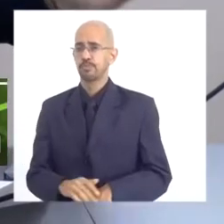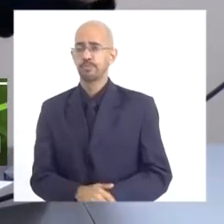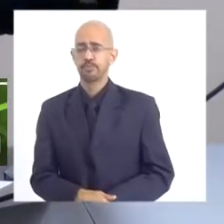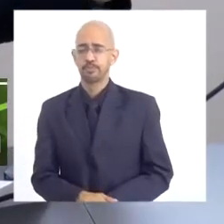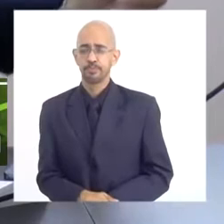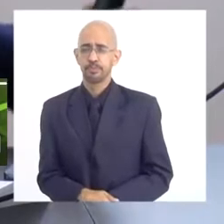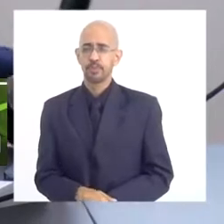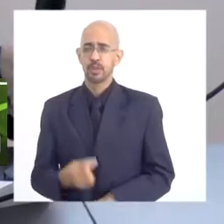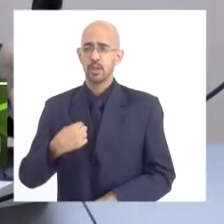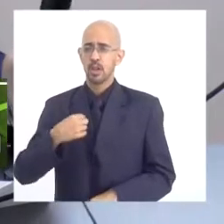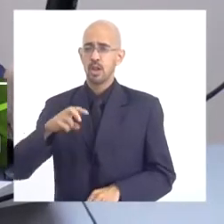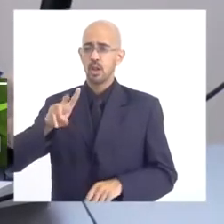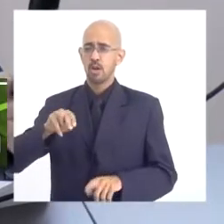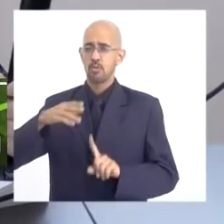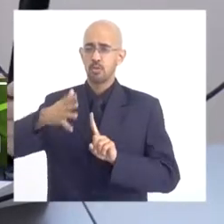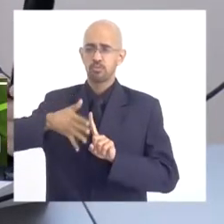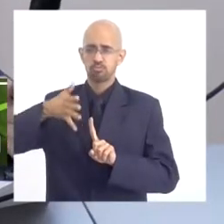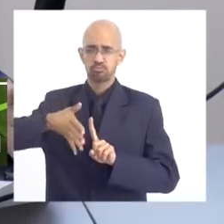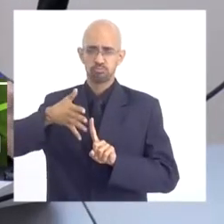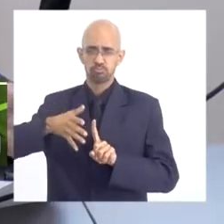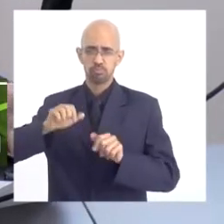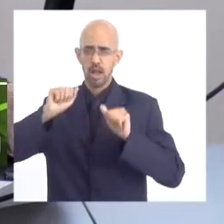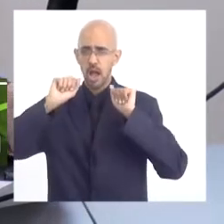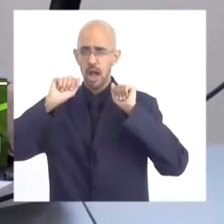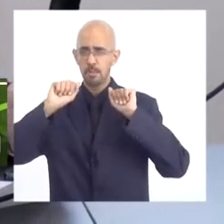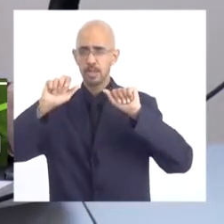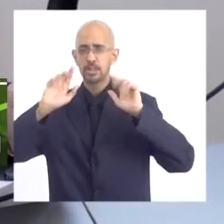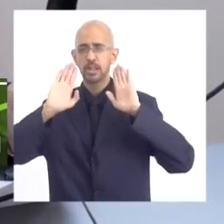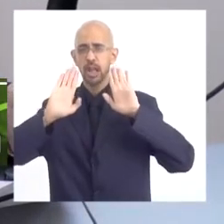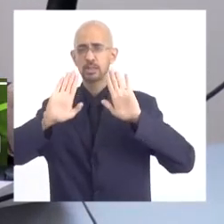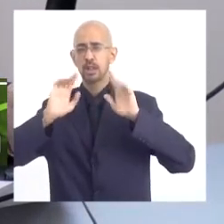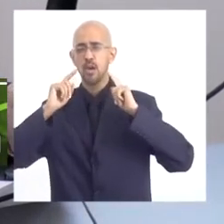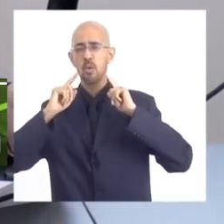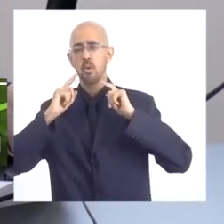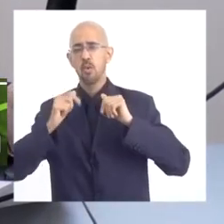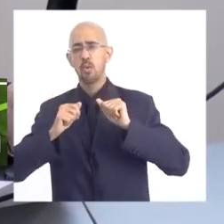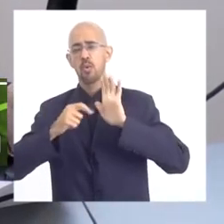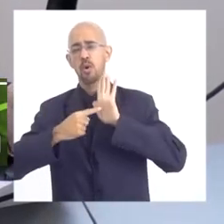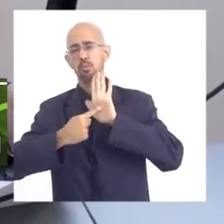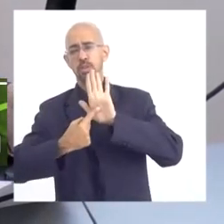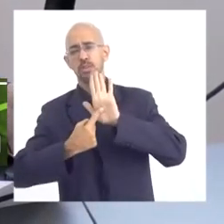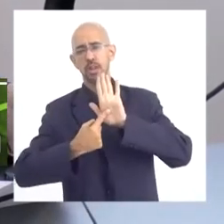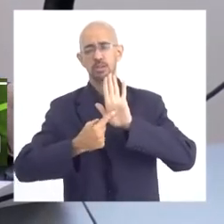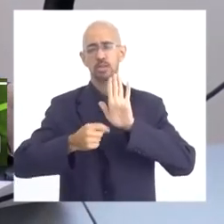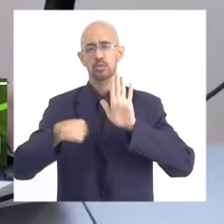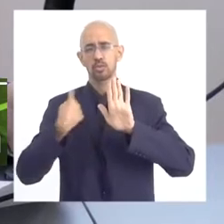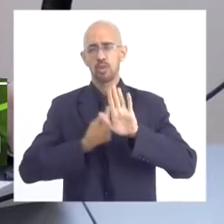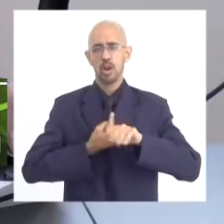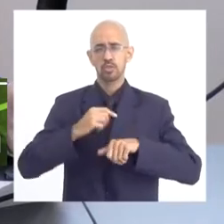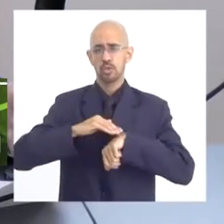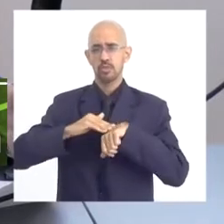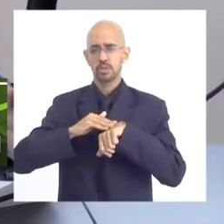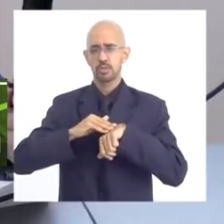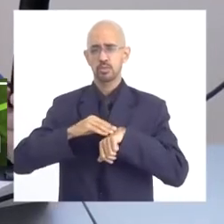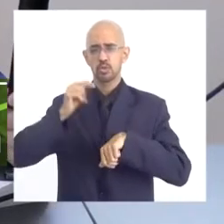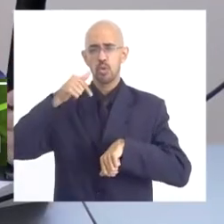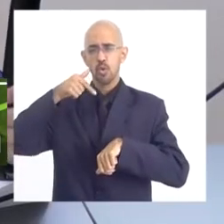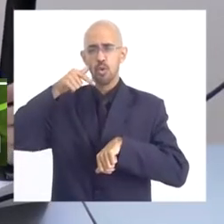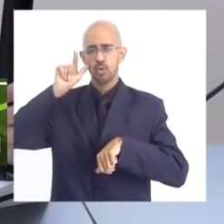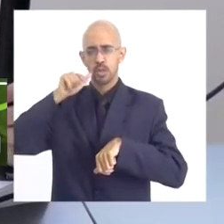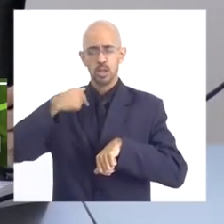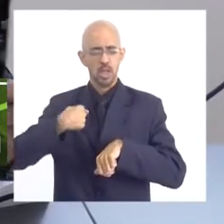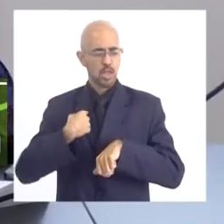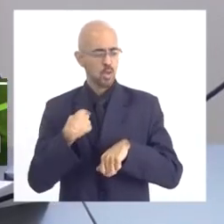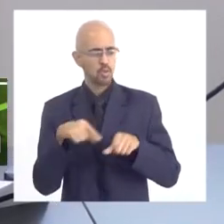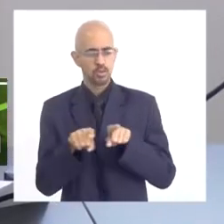Na verdade, eu vou fazer a apresentação aqui. Nós conversamos ontem, eu e o Zamit,